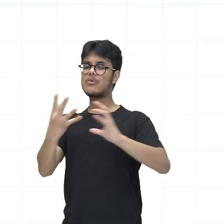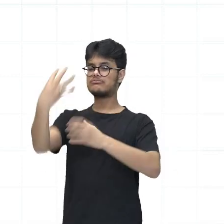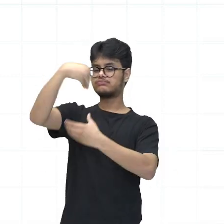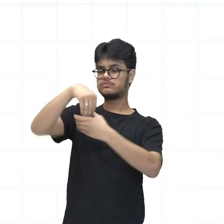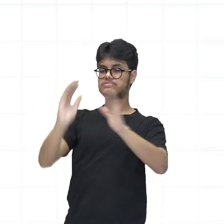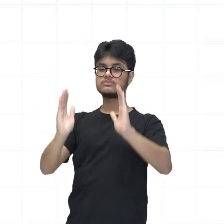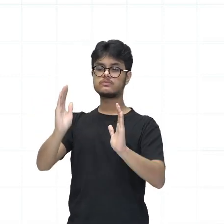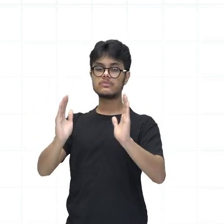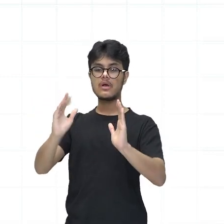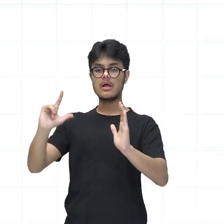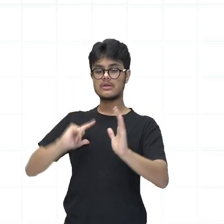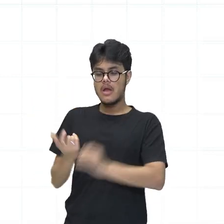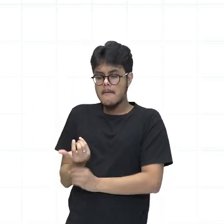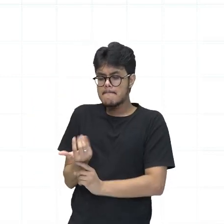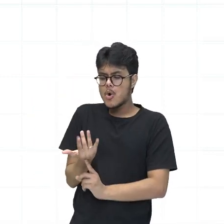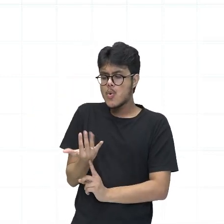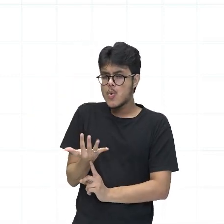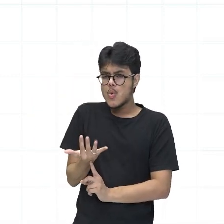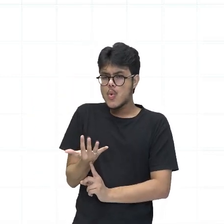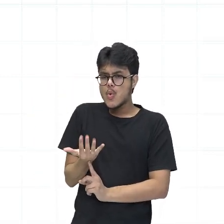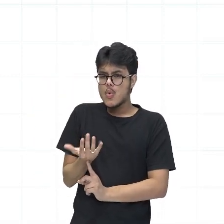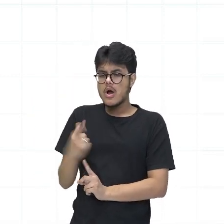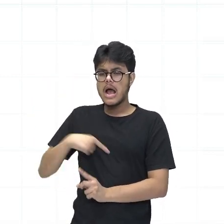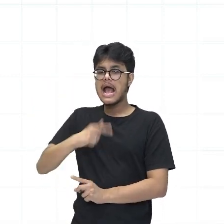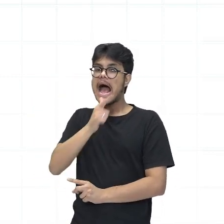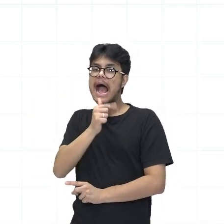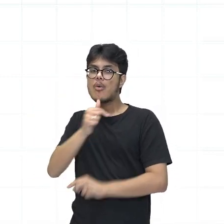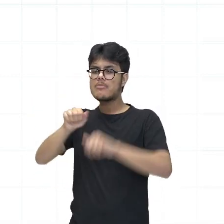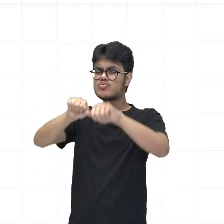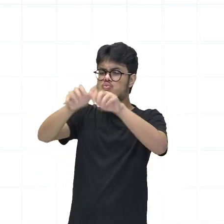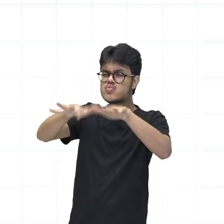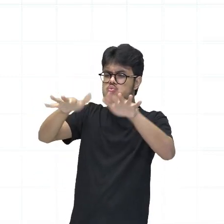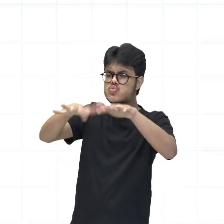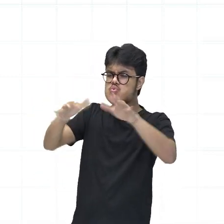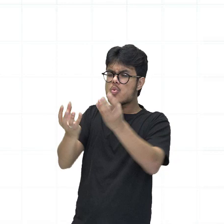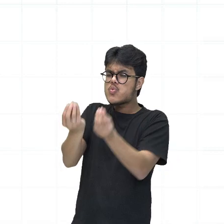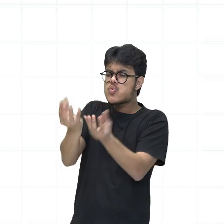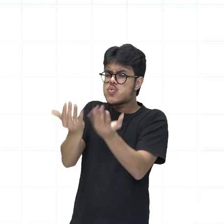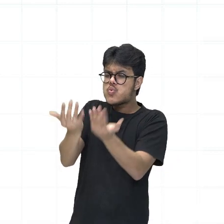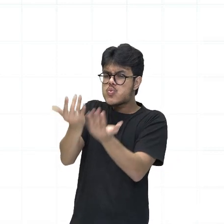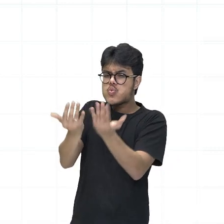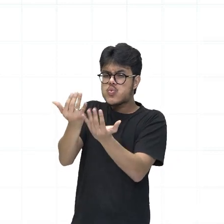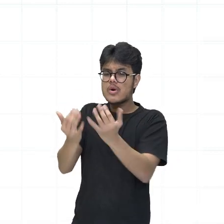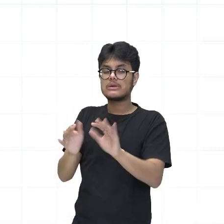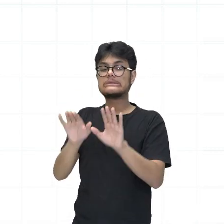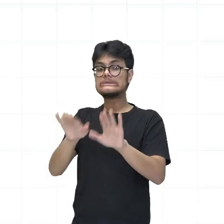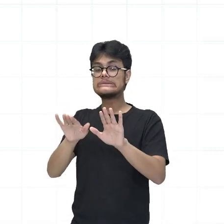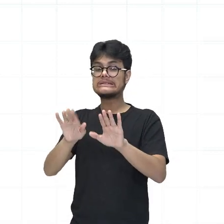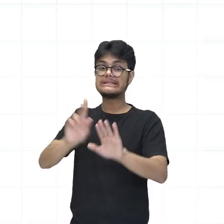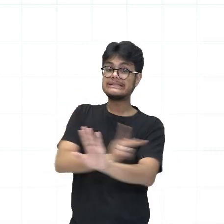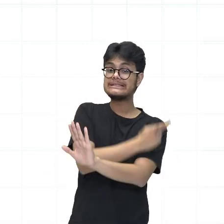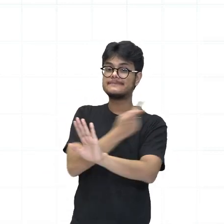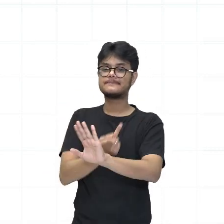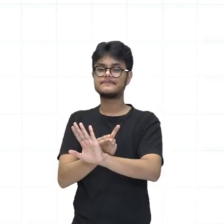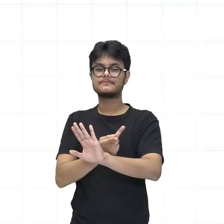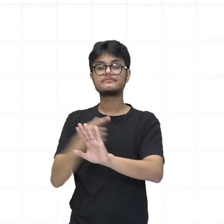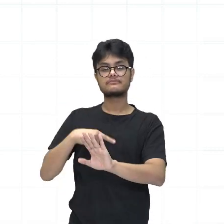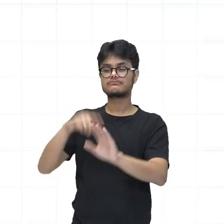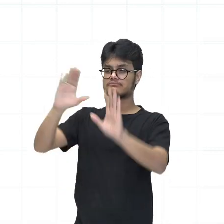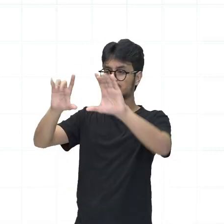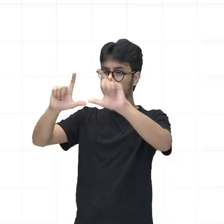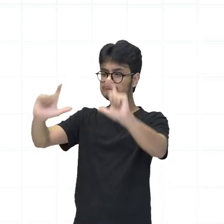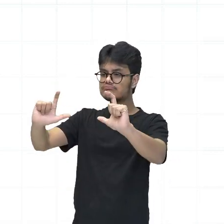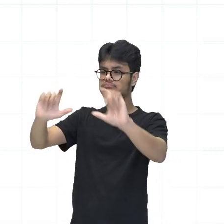água entrava em ebulição, tá? Para então, a partir daquela esfera, o vapor que